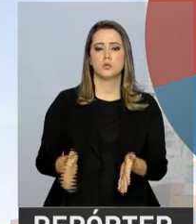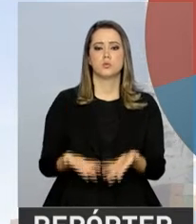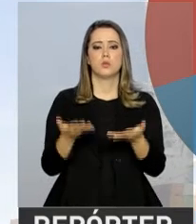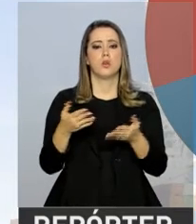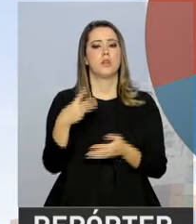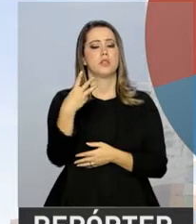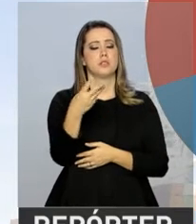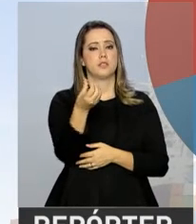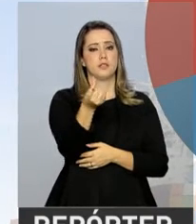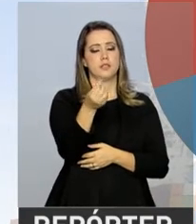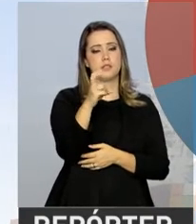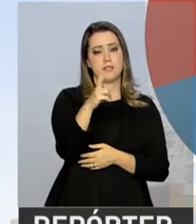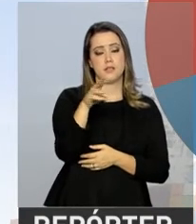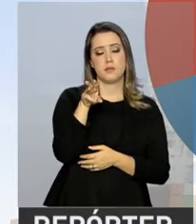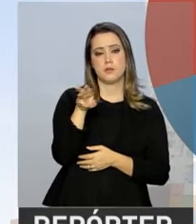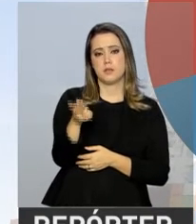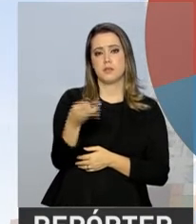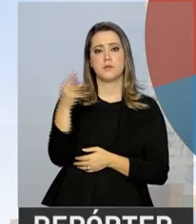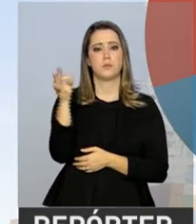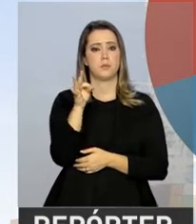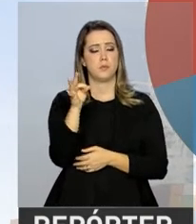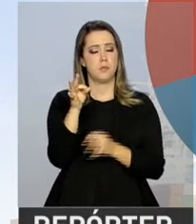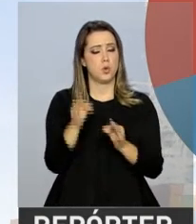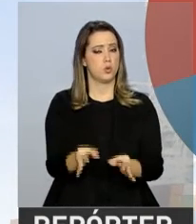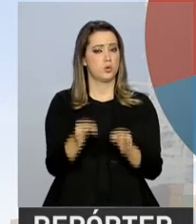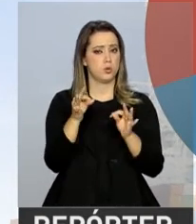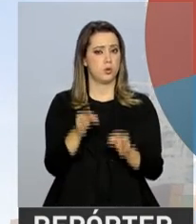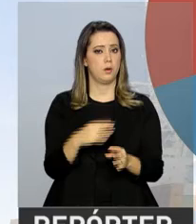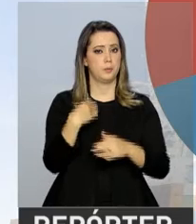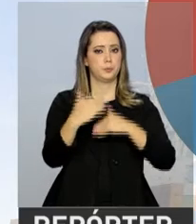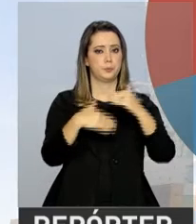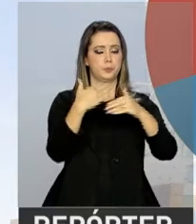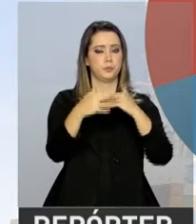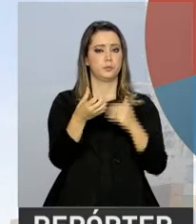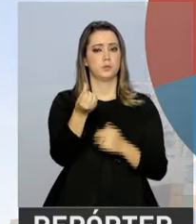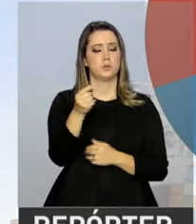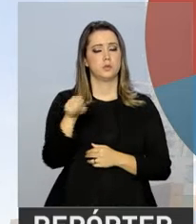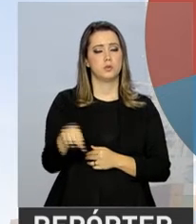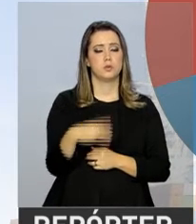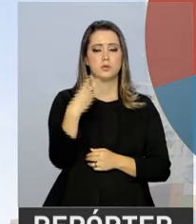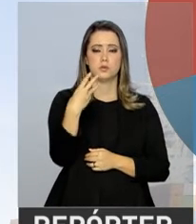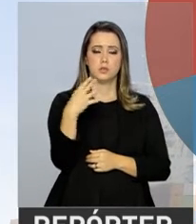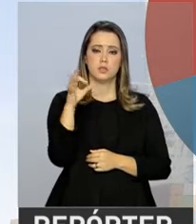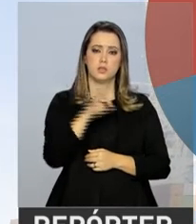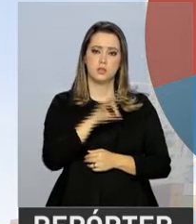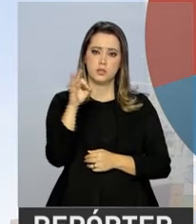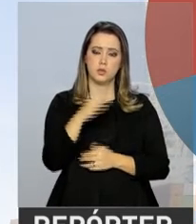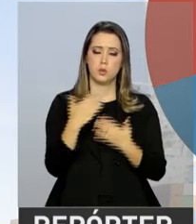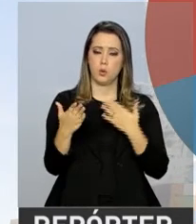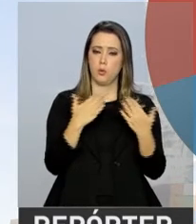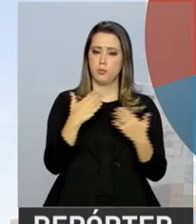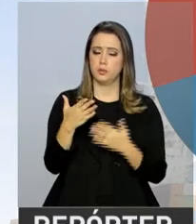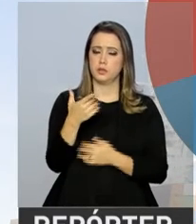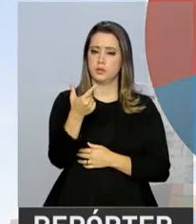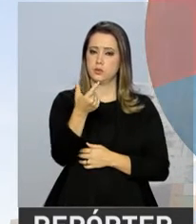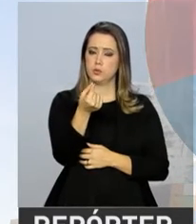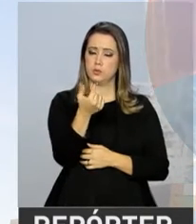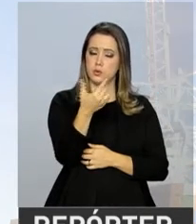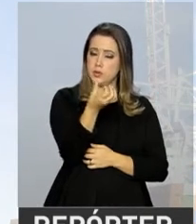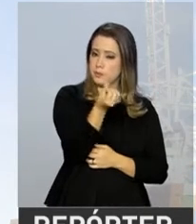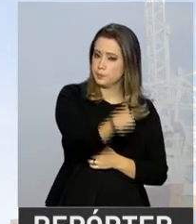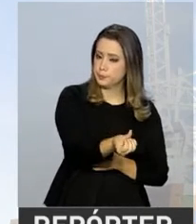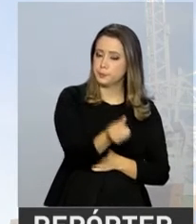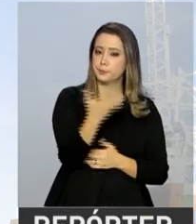365 milhões de toneladas um aumento de 6,3 por cento sobre 2010 16 a